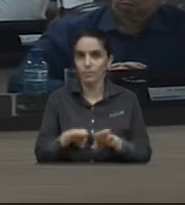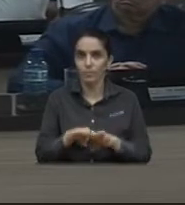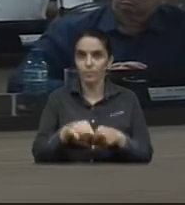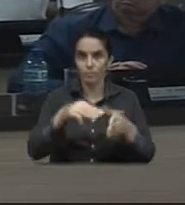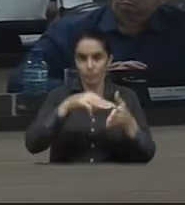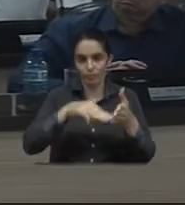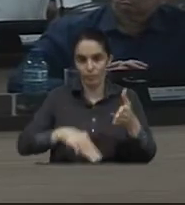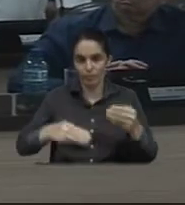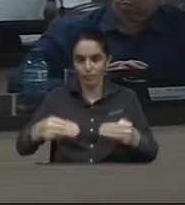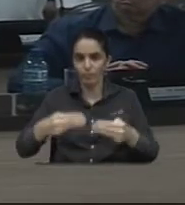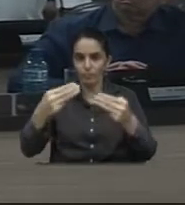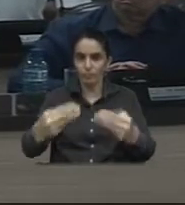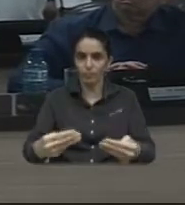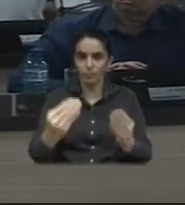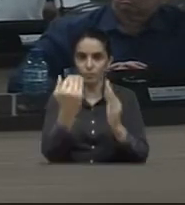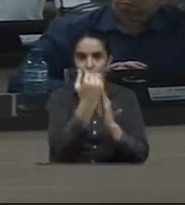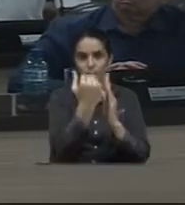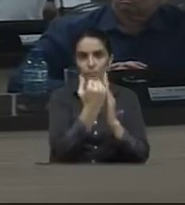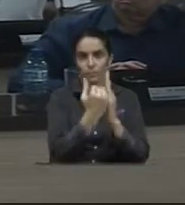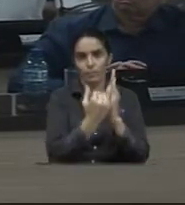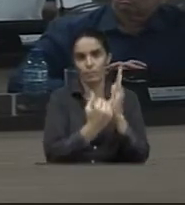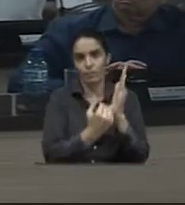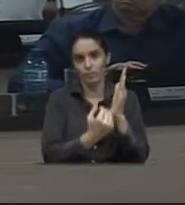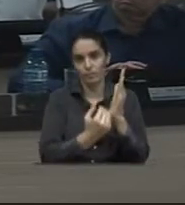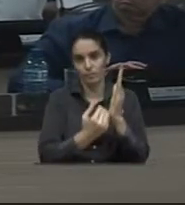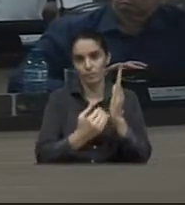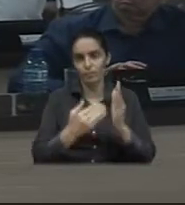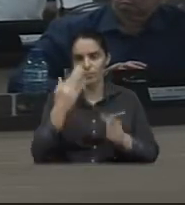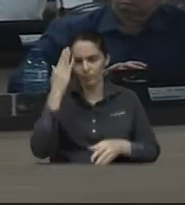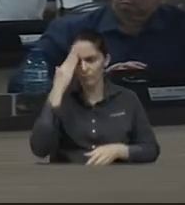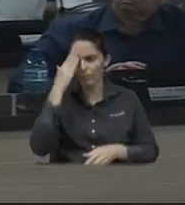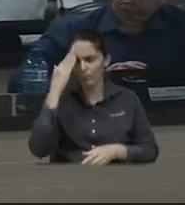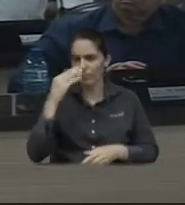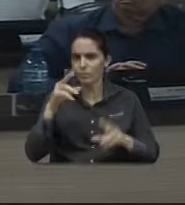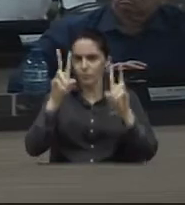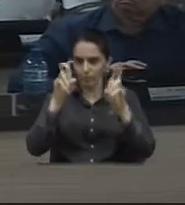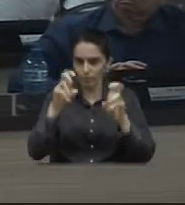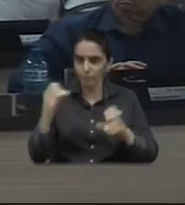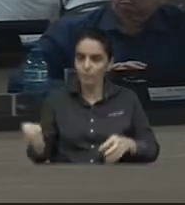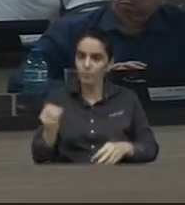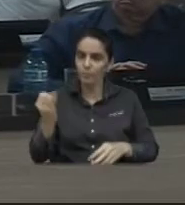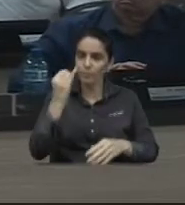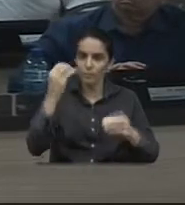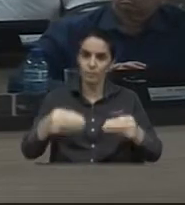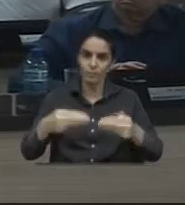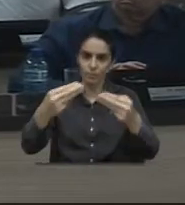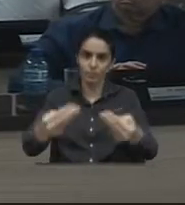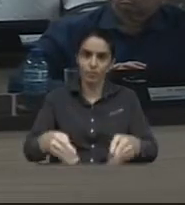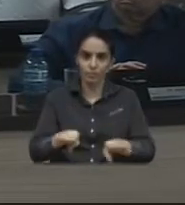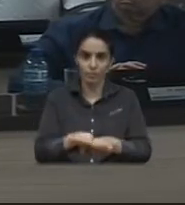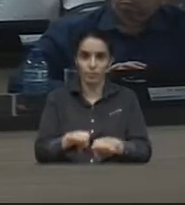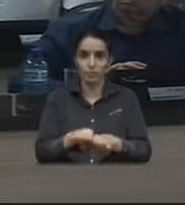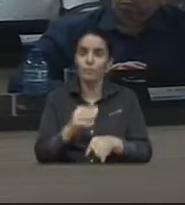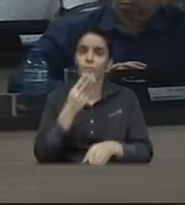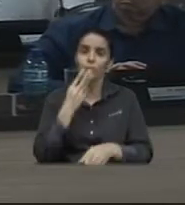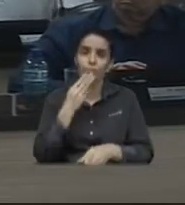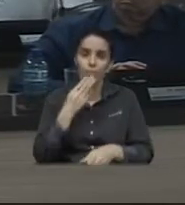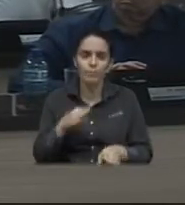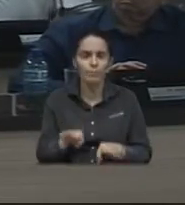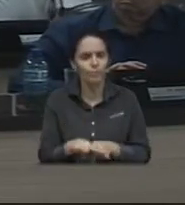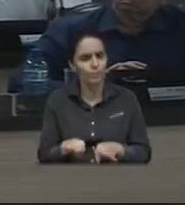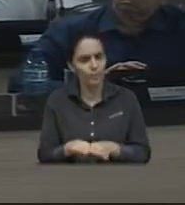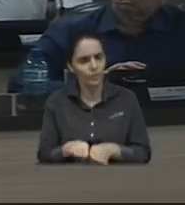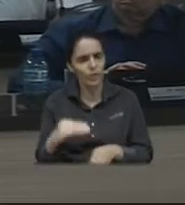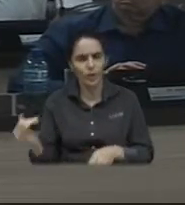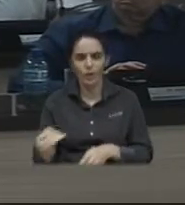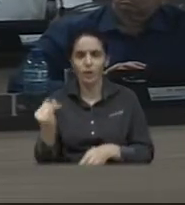ler em ordem. Nós sabemos que é fundamental a importância essa sua moção, como também a do nobre vereador Vaguinho, também é de suma